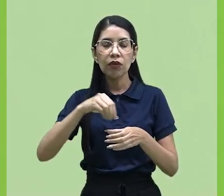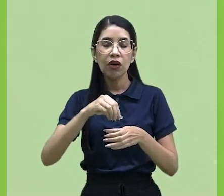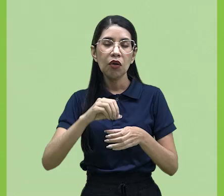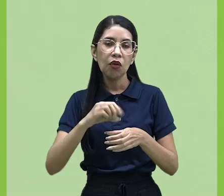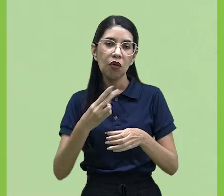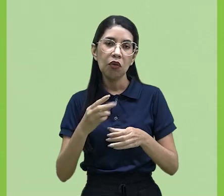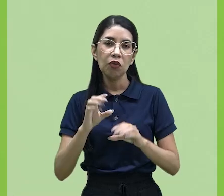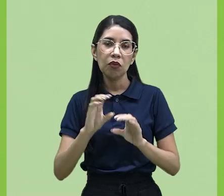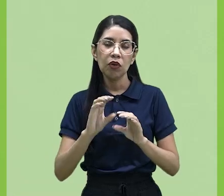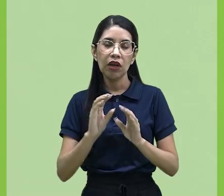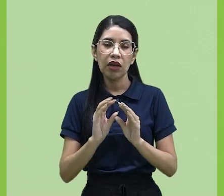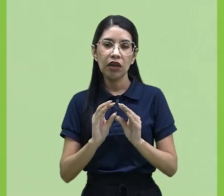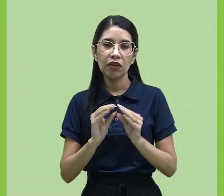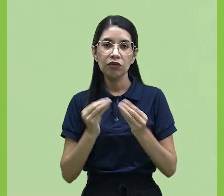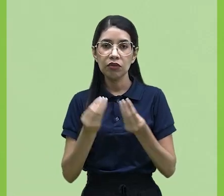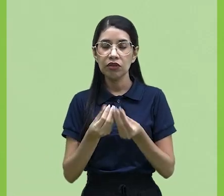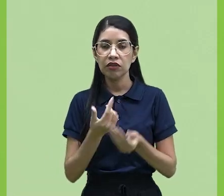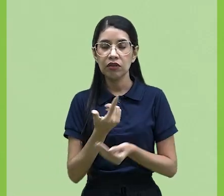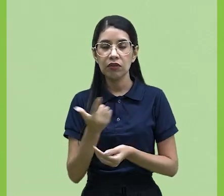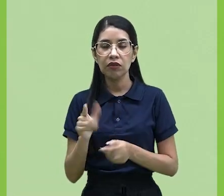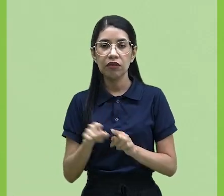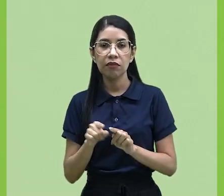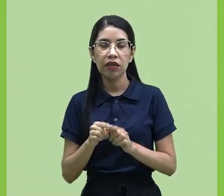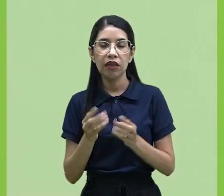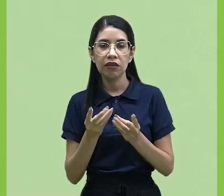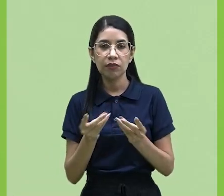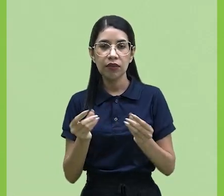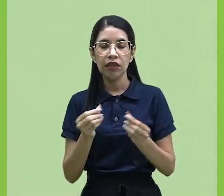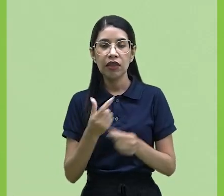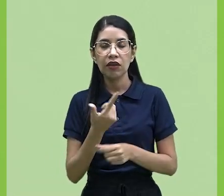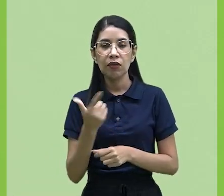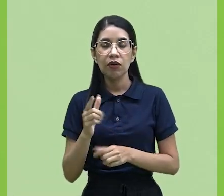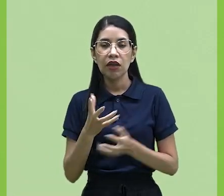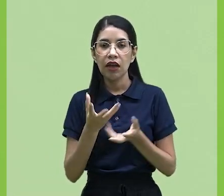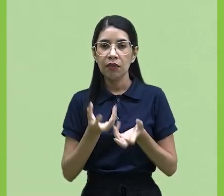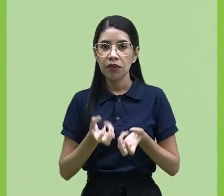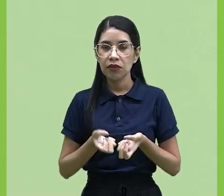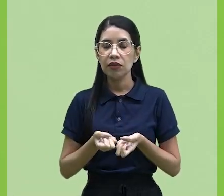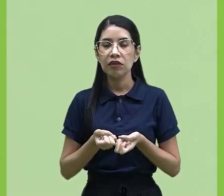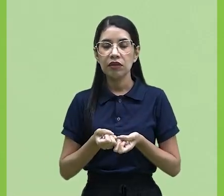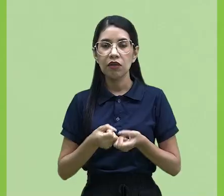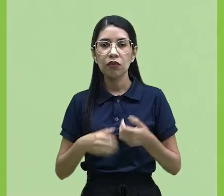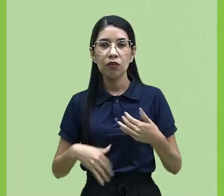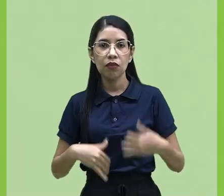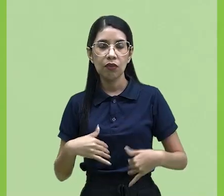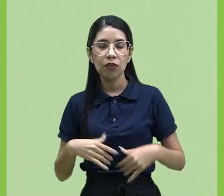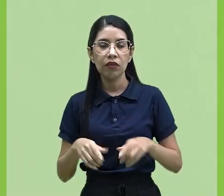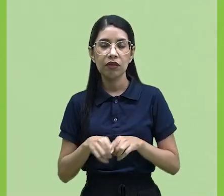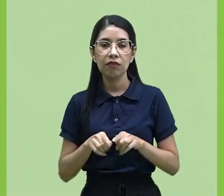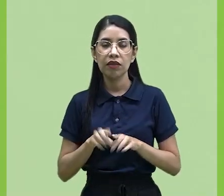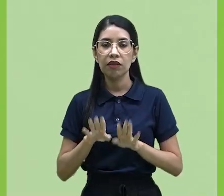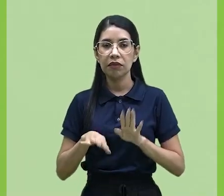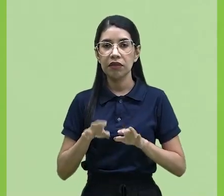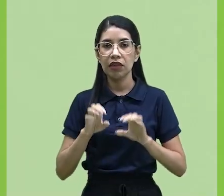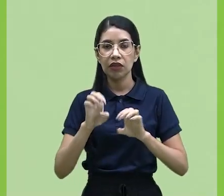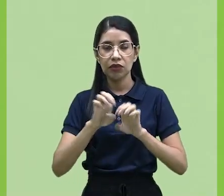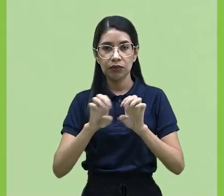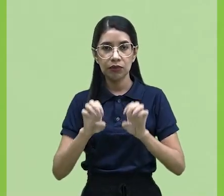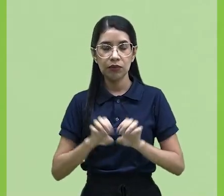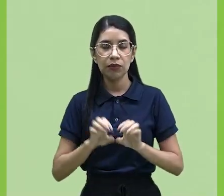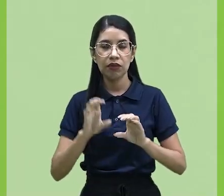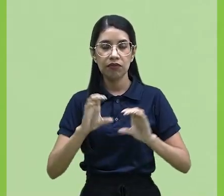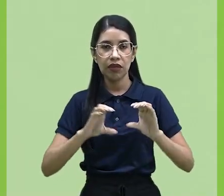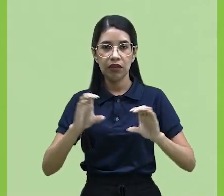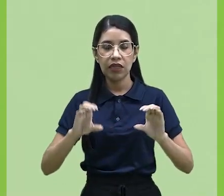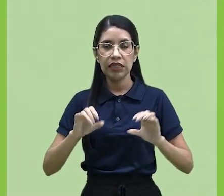compostos. Além da solubilidade, a gente também tem a questão da absorção. Então, dependendo da estrutura daquela cadeia, vai determinar